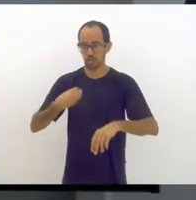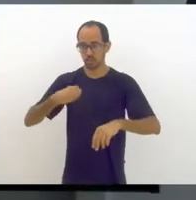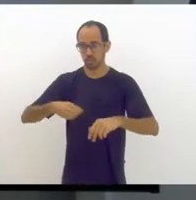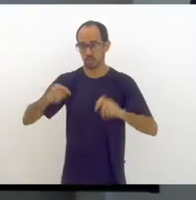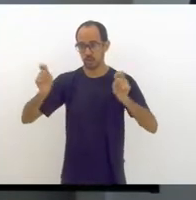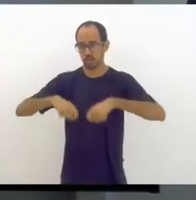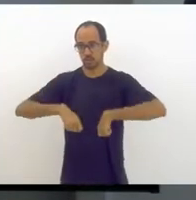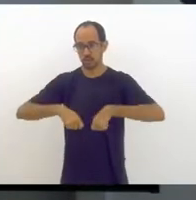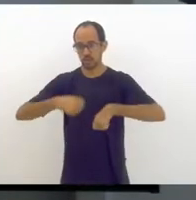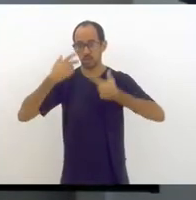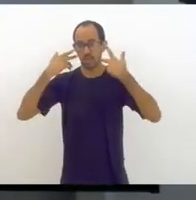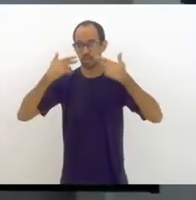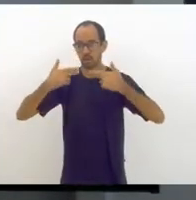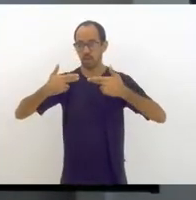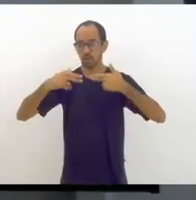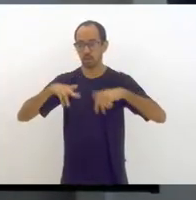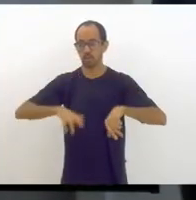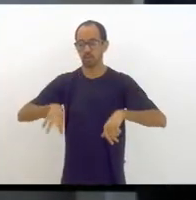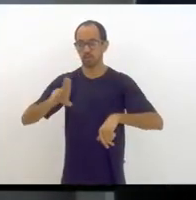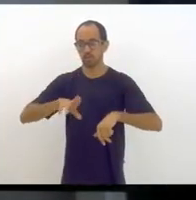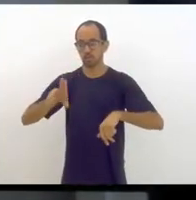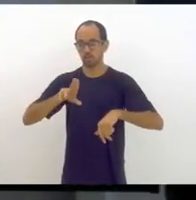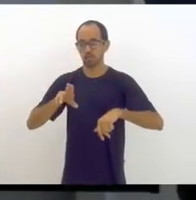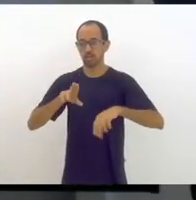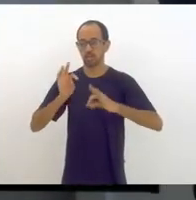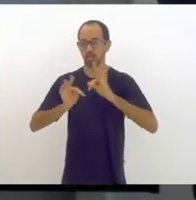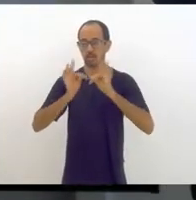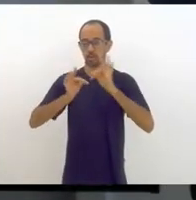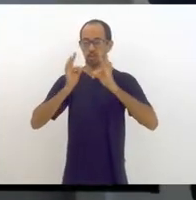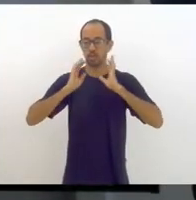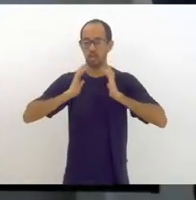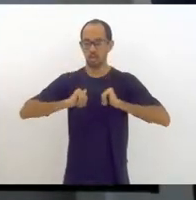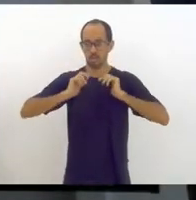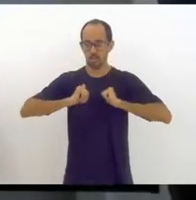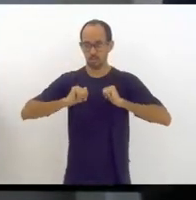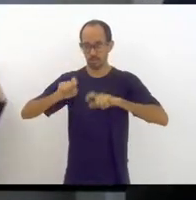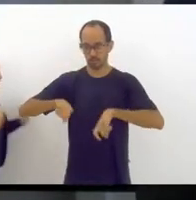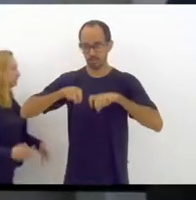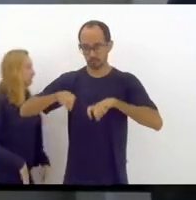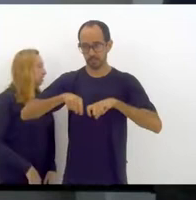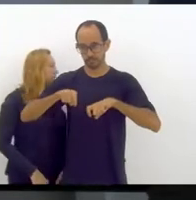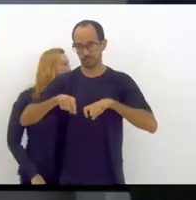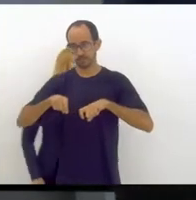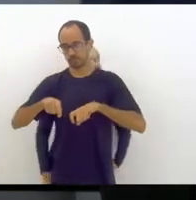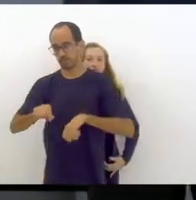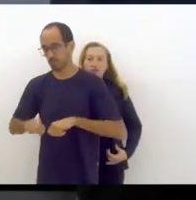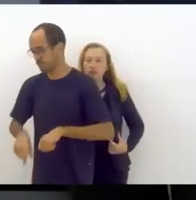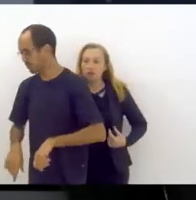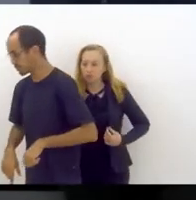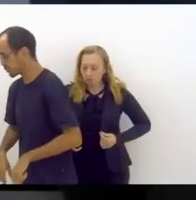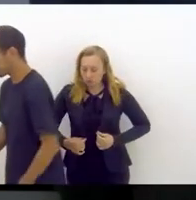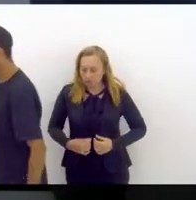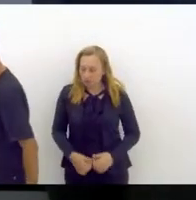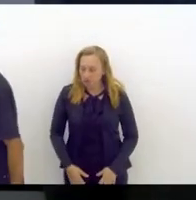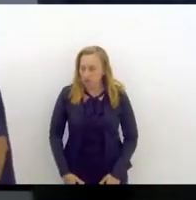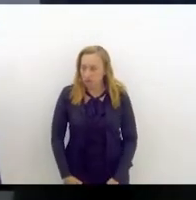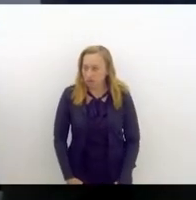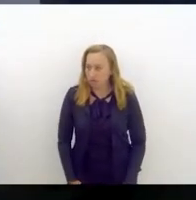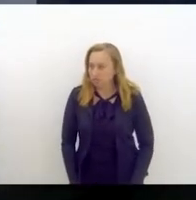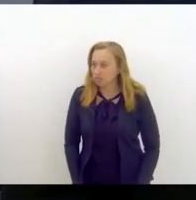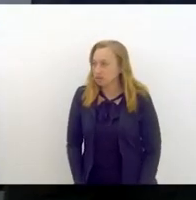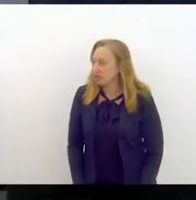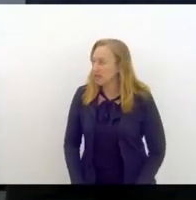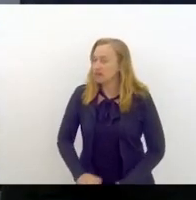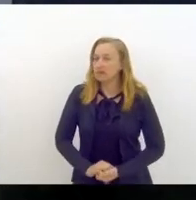de tecnologias limpas no exercício da atividade agrícola e de baixo impacto. Está lá no objetivo de criação